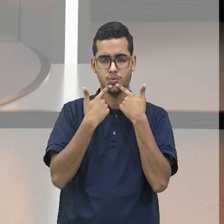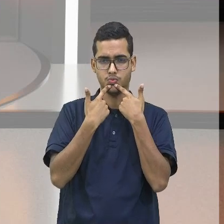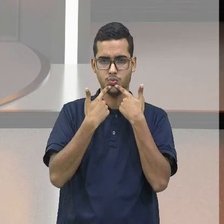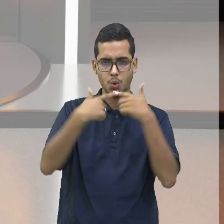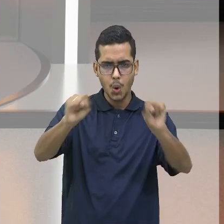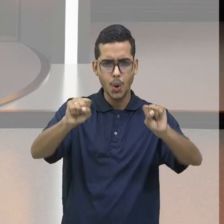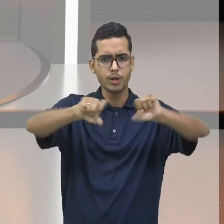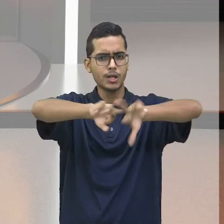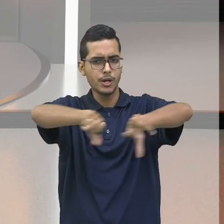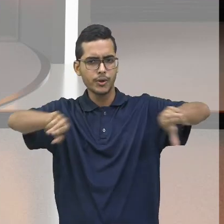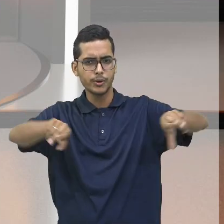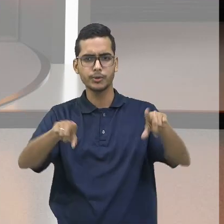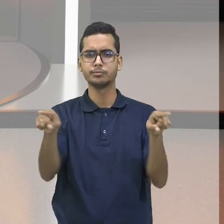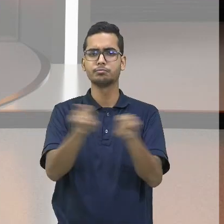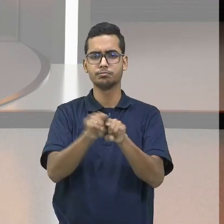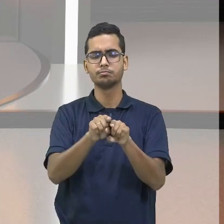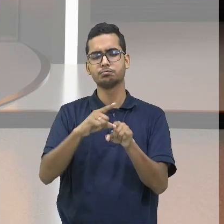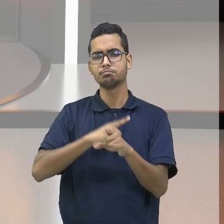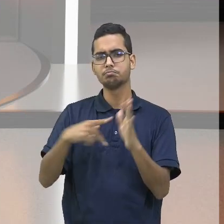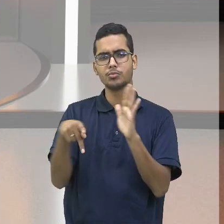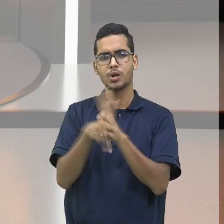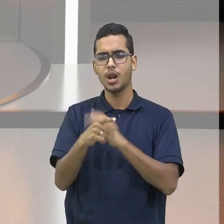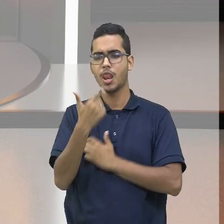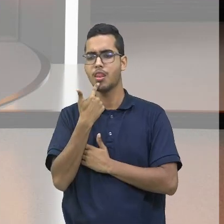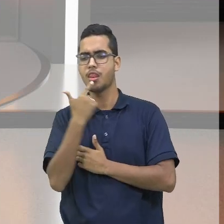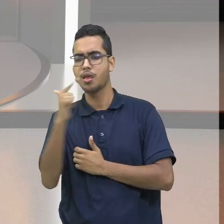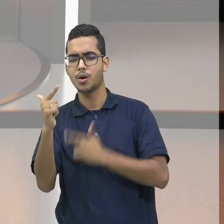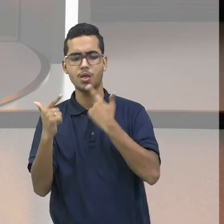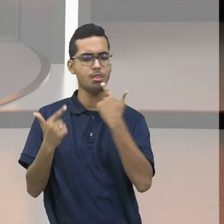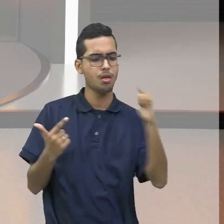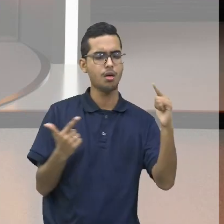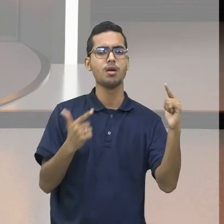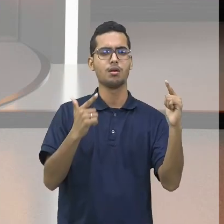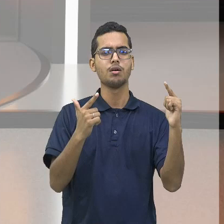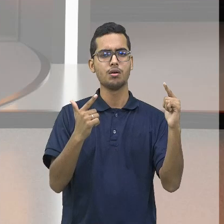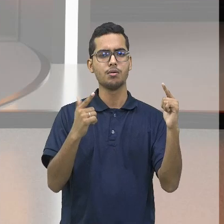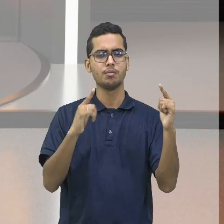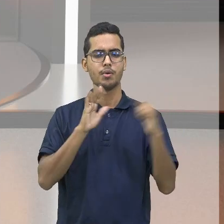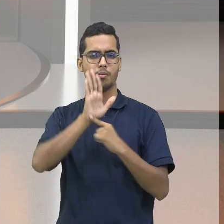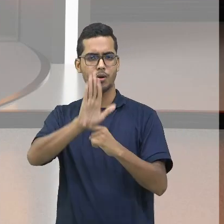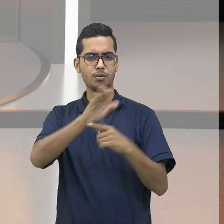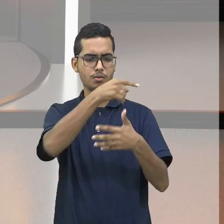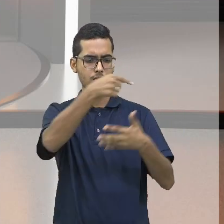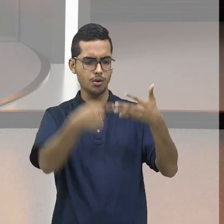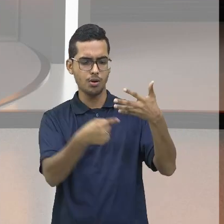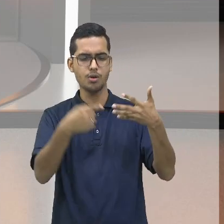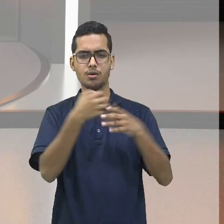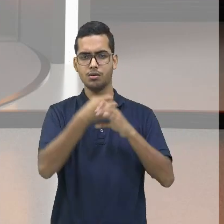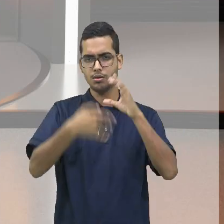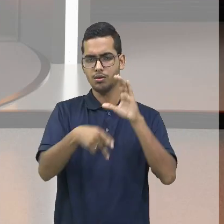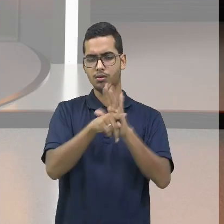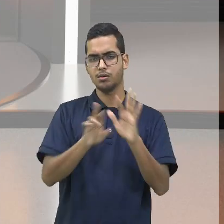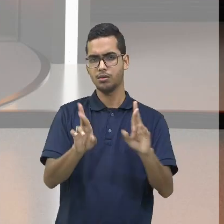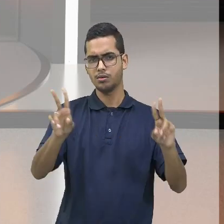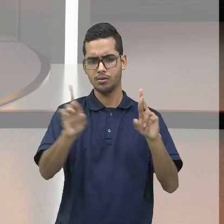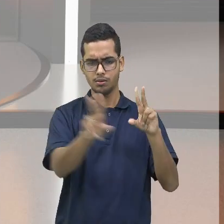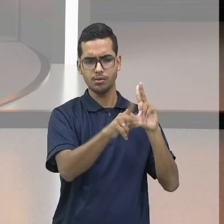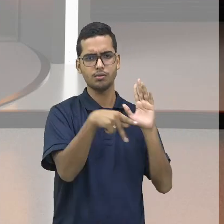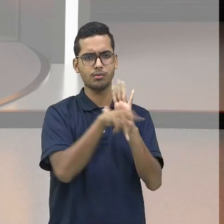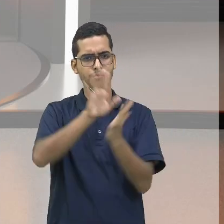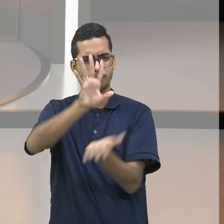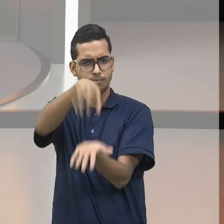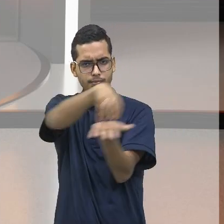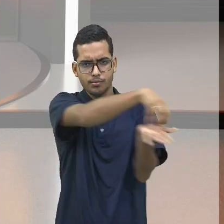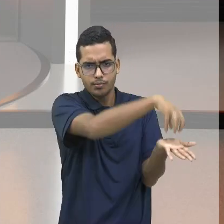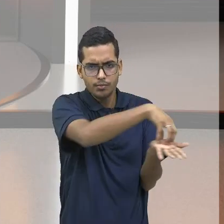como um dos fatores justamente, né, de diferenciação entre esses reinos. Então você tem justamente